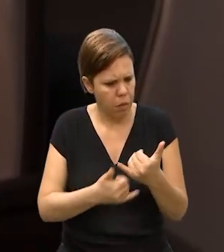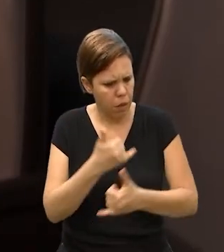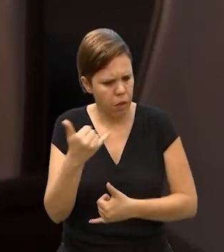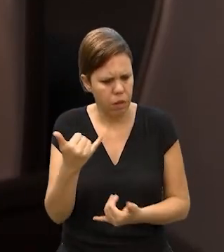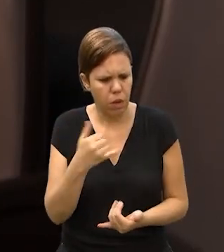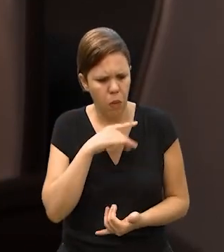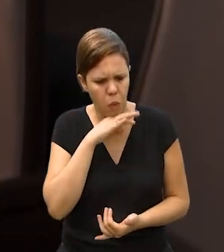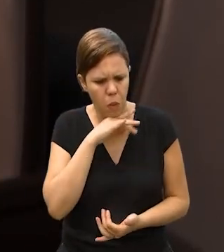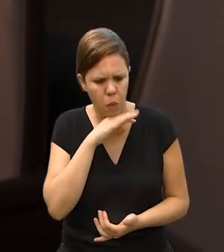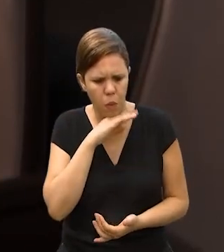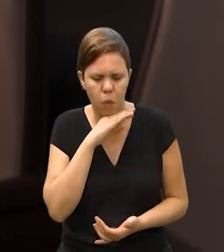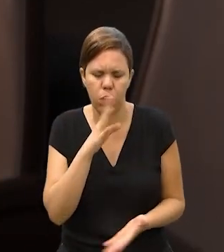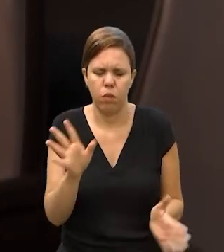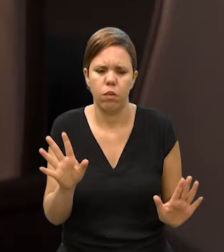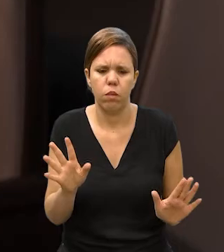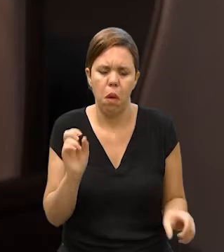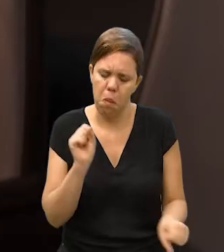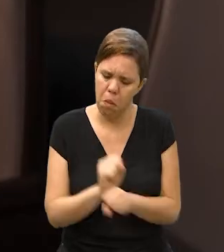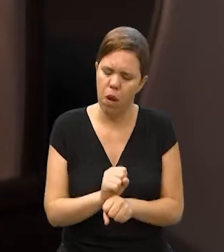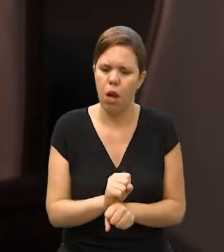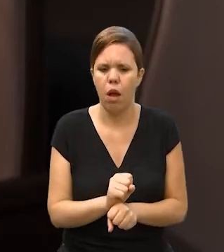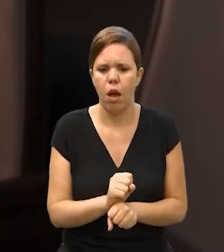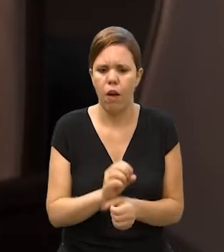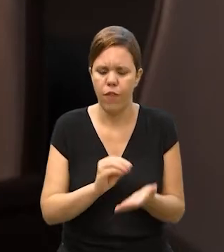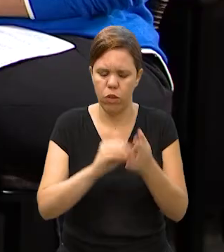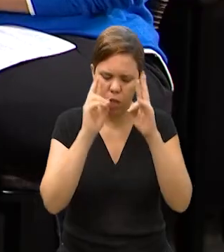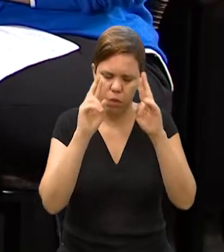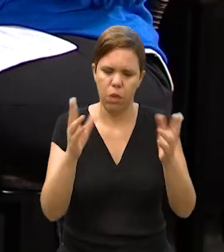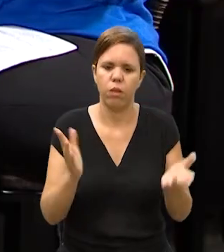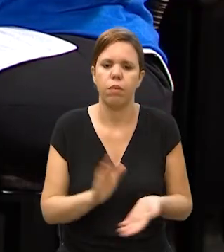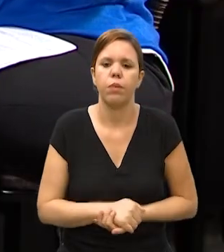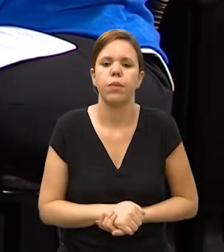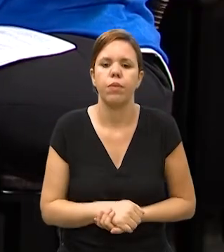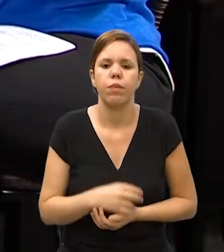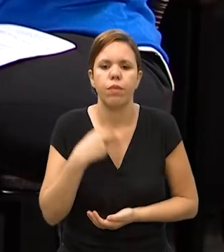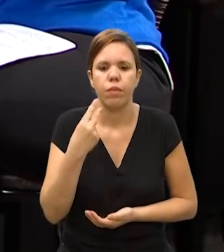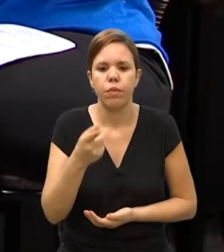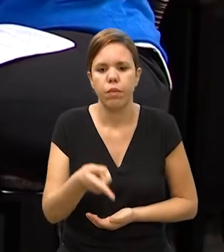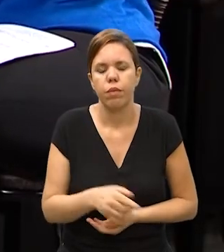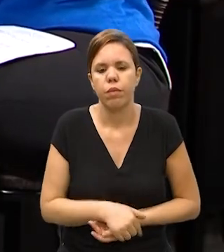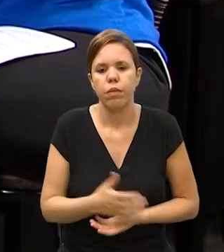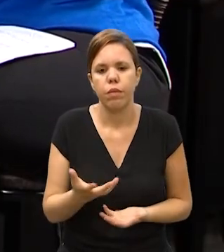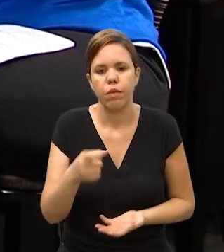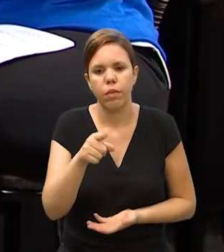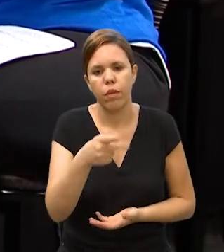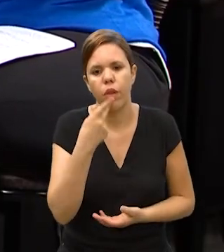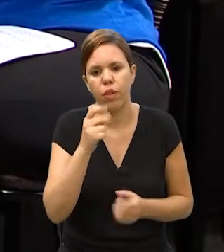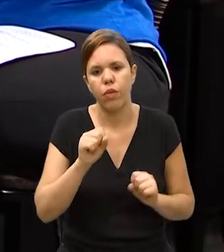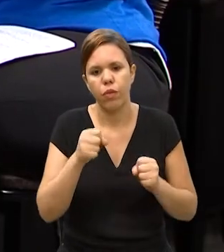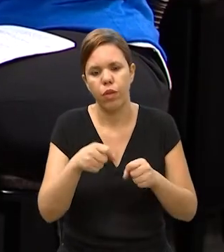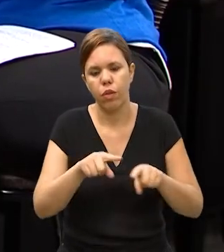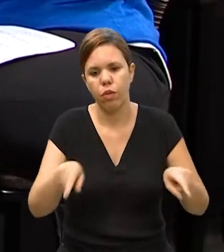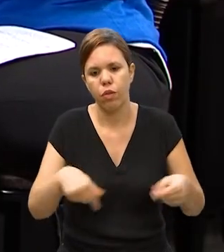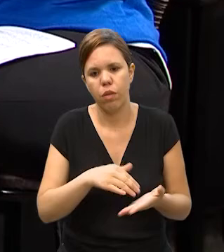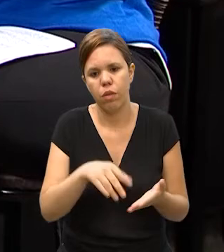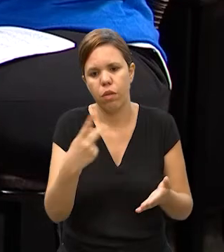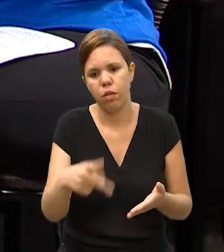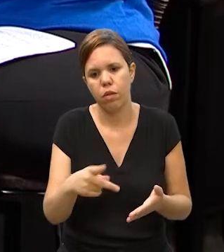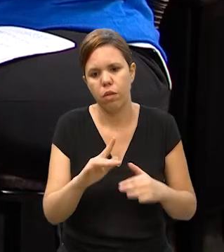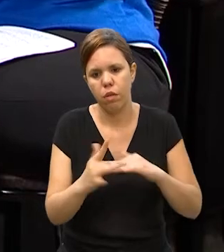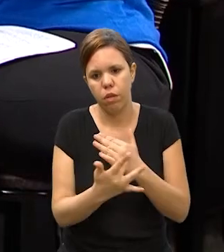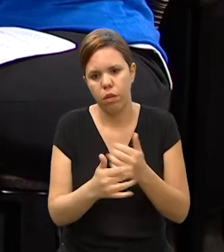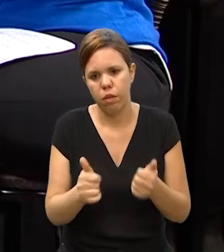de mau gosto, pare de desrespeitar as pessoas. Vereador, diante disso, eu queria que o senhor reforçasse seu gabinete, suas